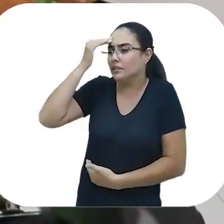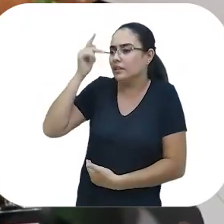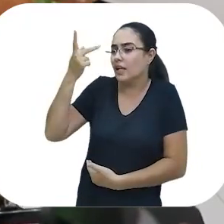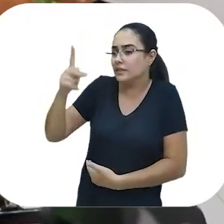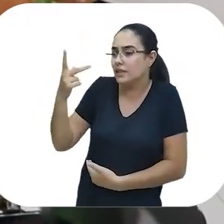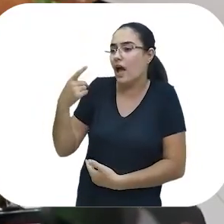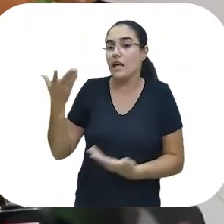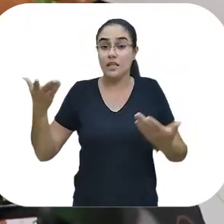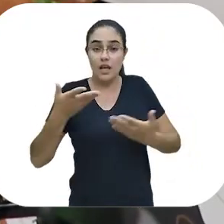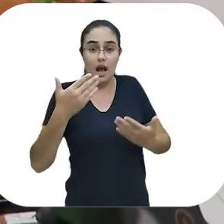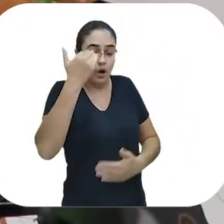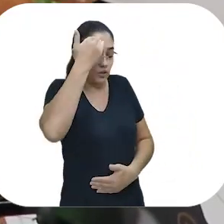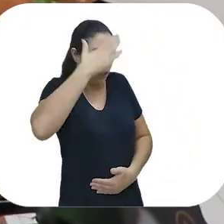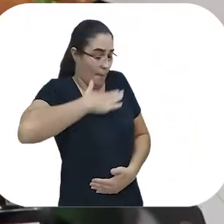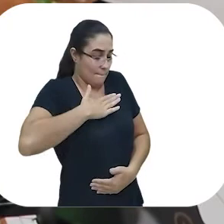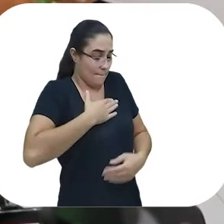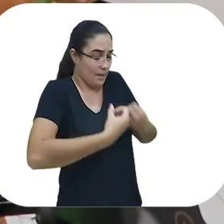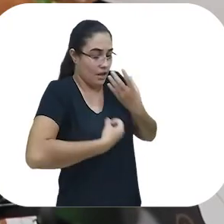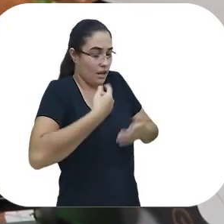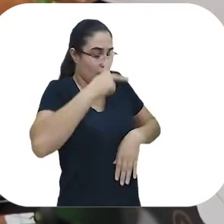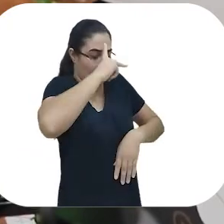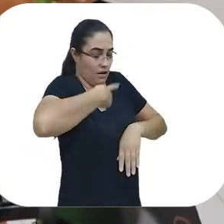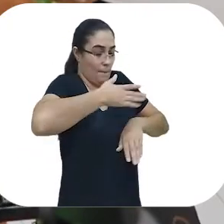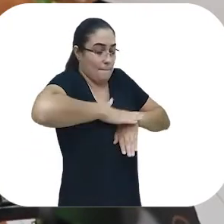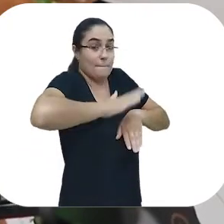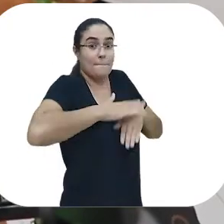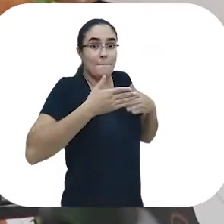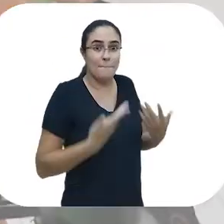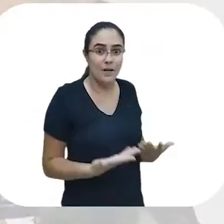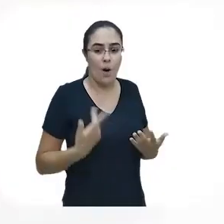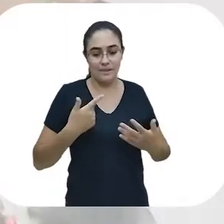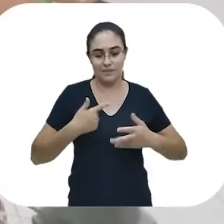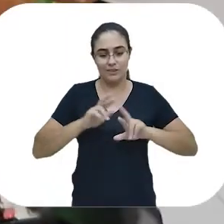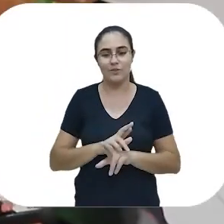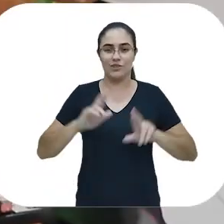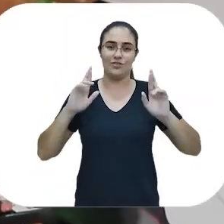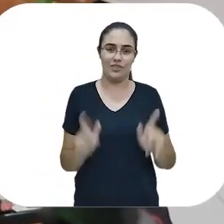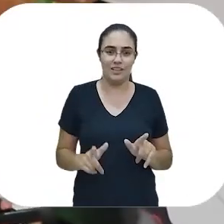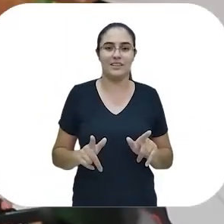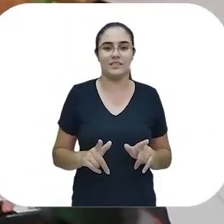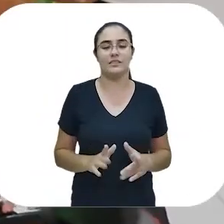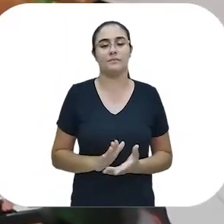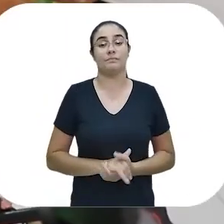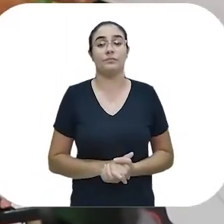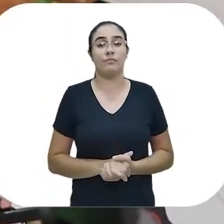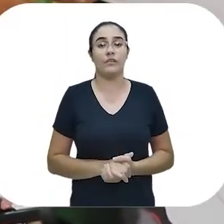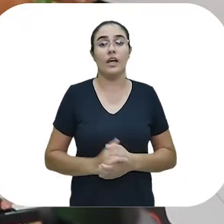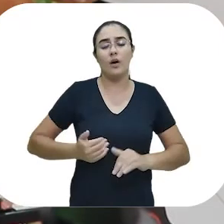alguma forma. Então, ele chega diferente, ele soa diferente nesse sentido. O processo de